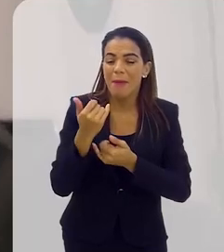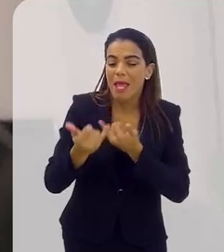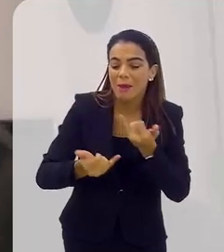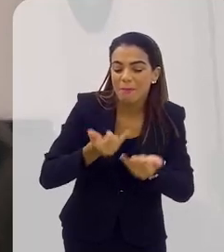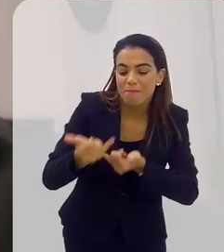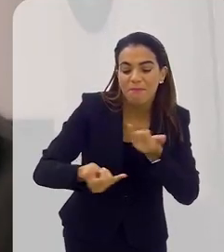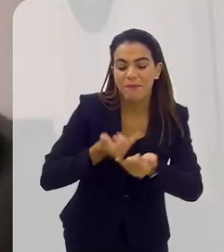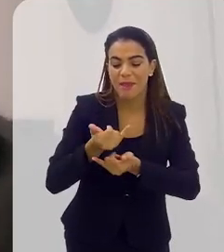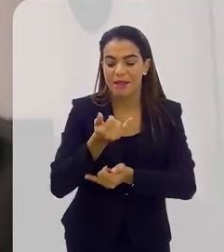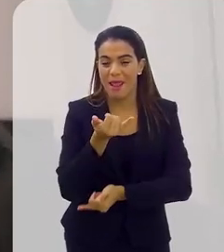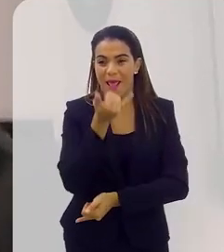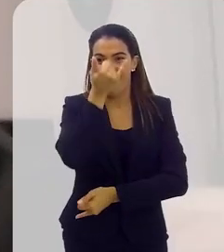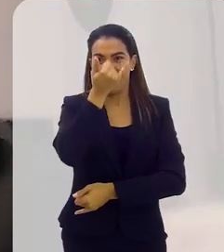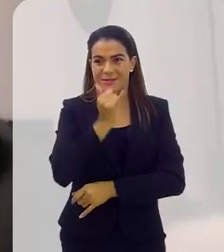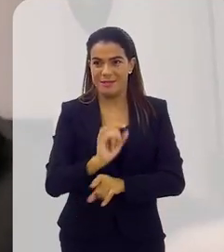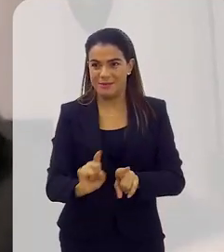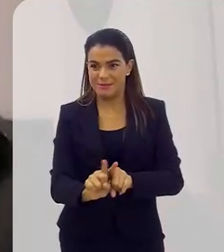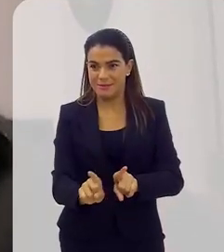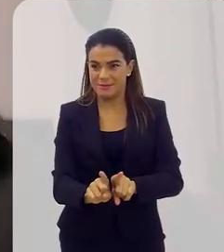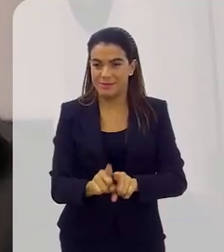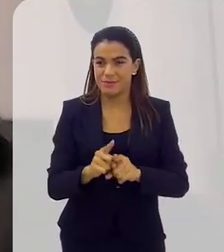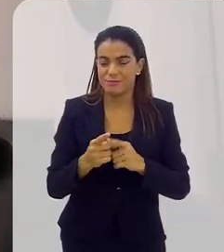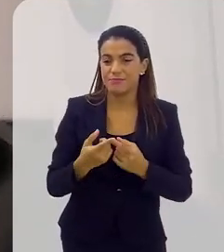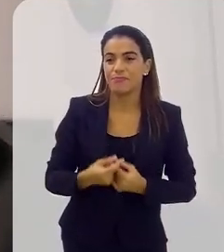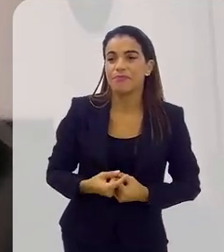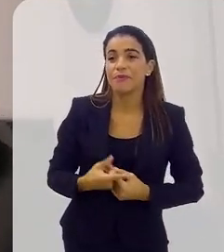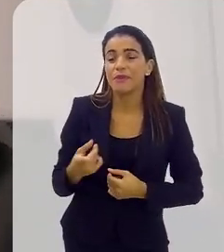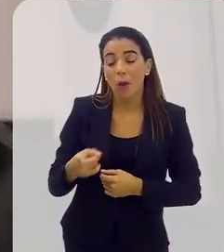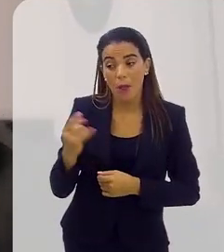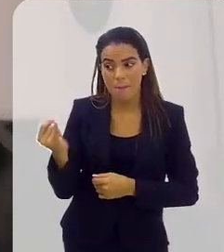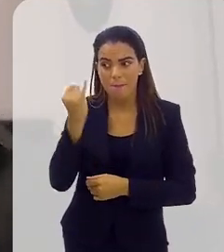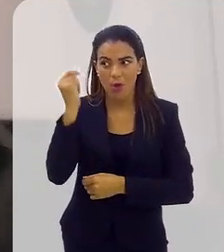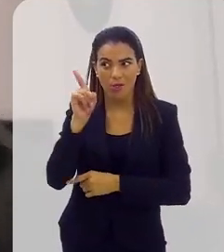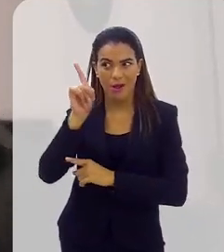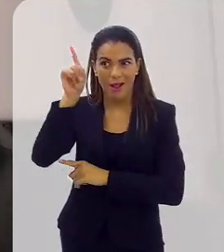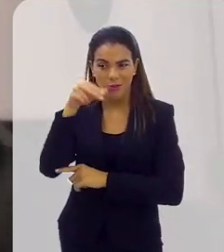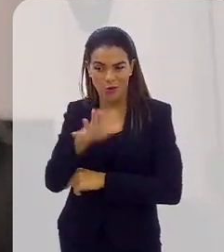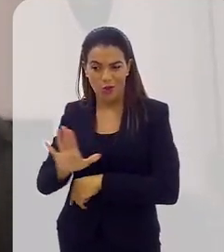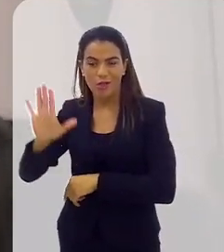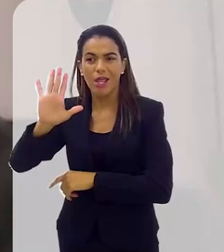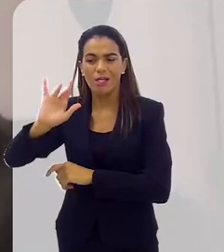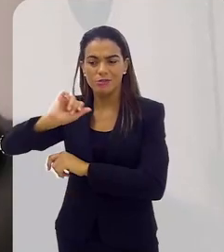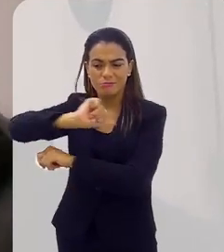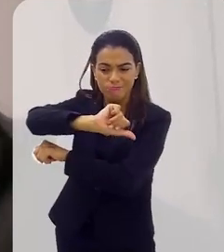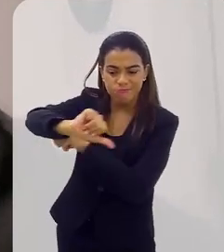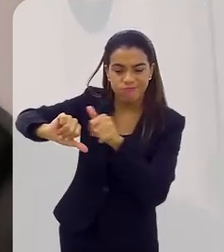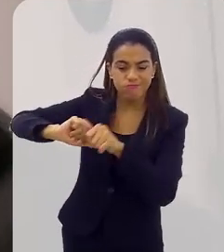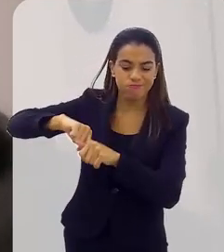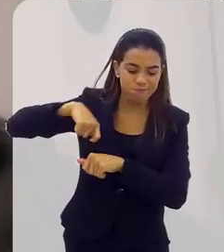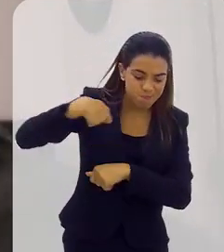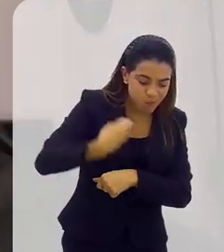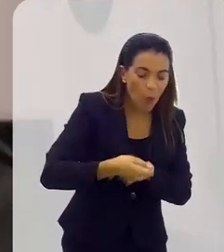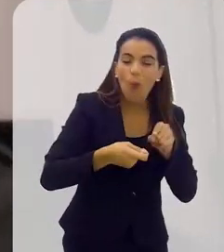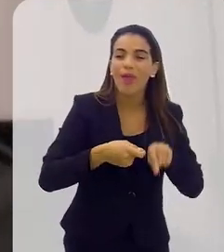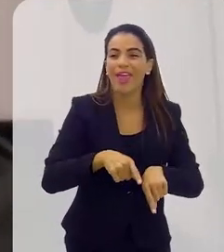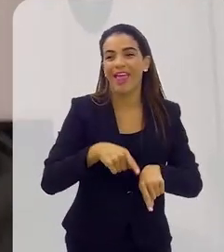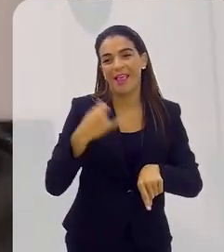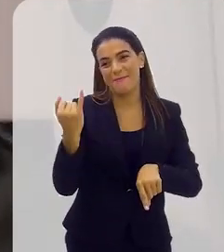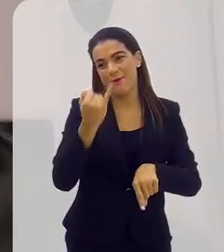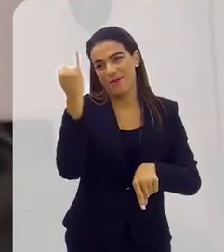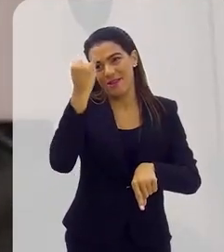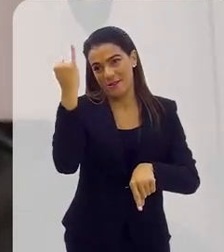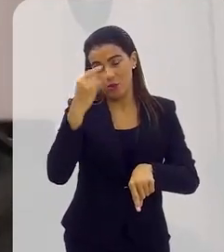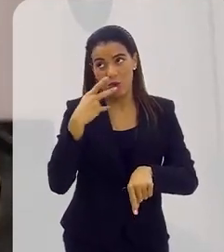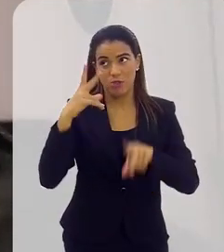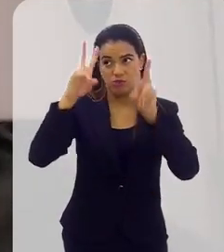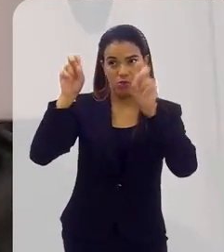coisas, jogos de azar. Então, o Lunário Perpétuo, por ter essa importância no Nordeste, virou o nosso enredo para o Carnaval